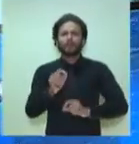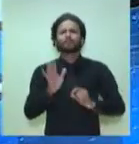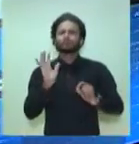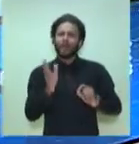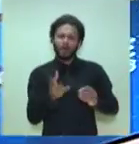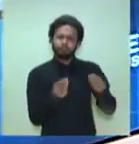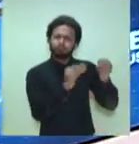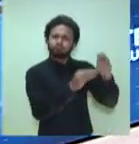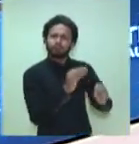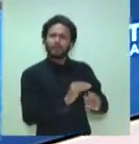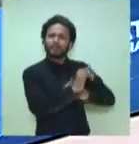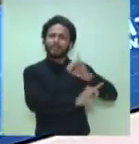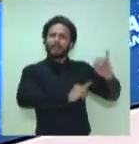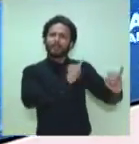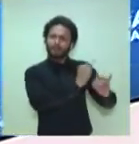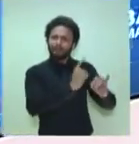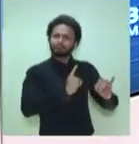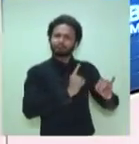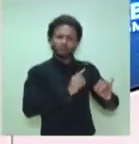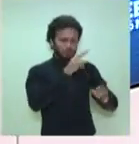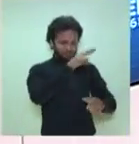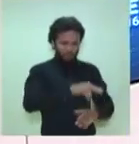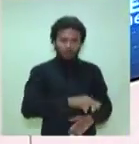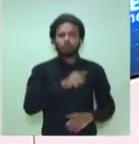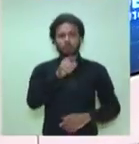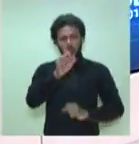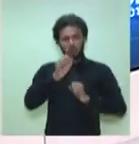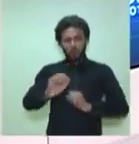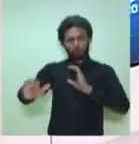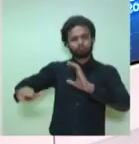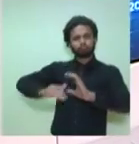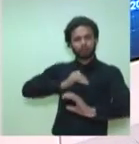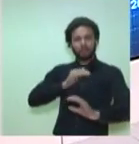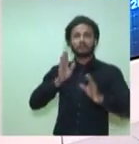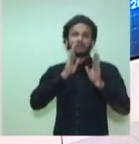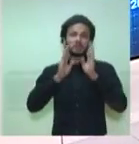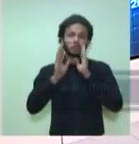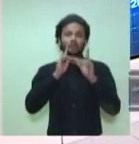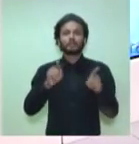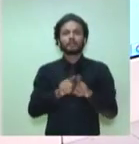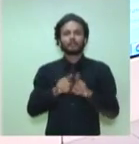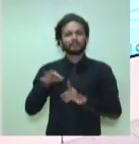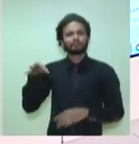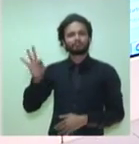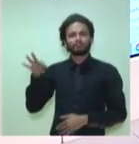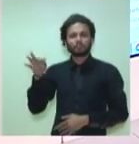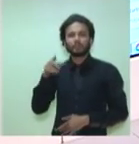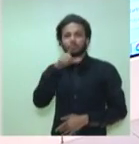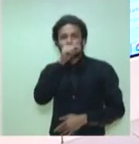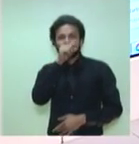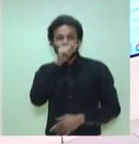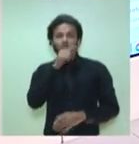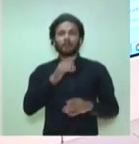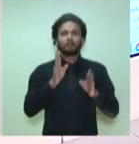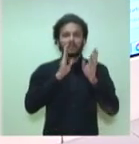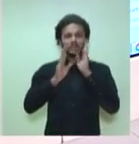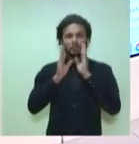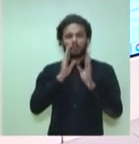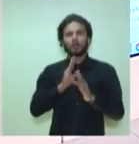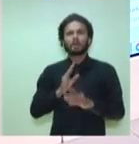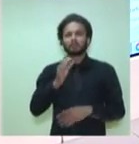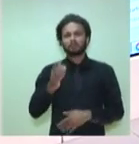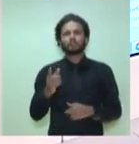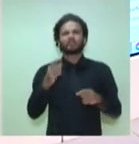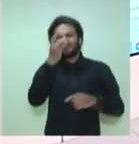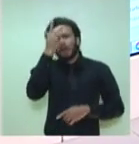mais discutidos na internet. Você pode mandar a sua pergunta pelo Facebook e também pelo Twitter. No Facebook você entra no portal Em